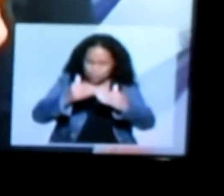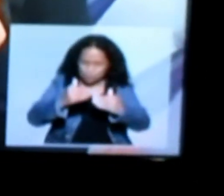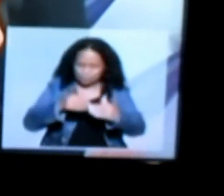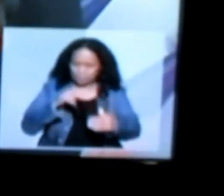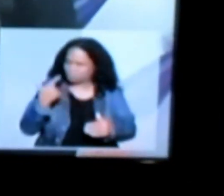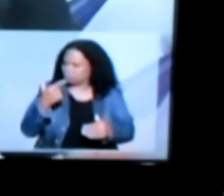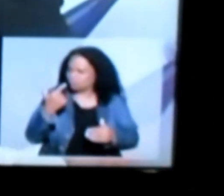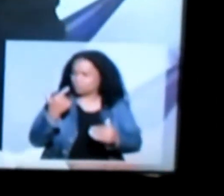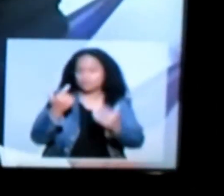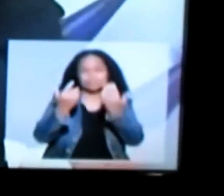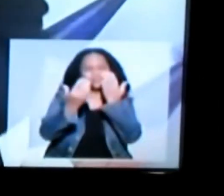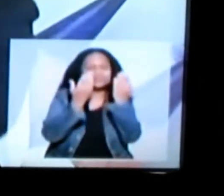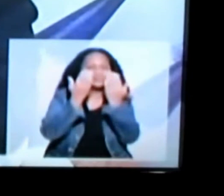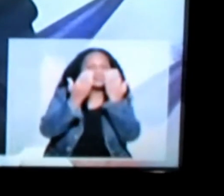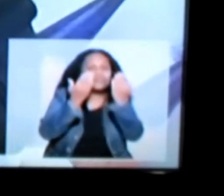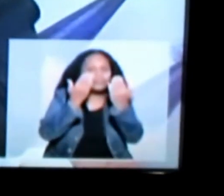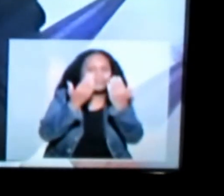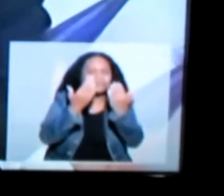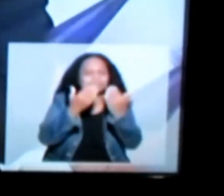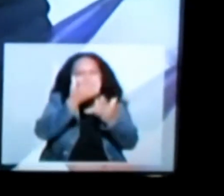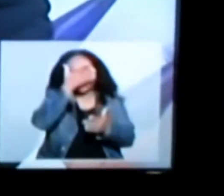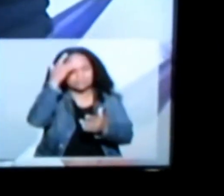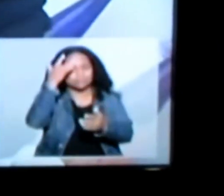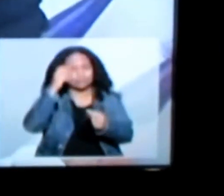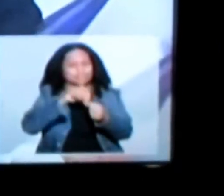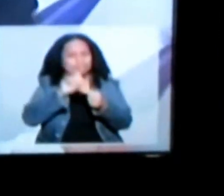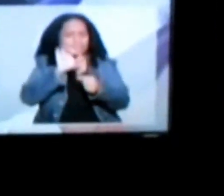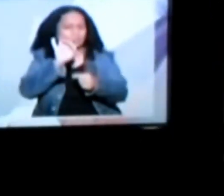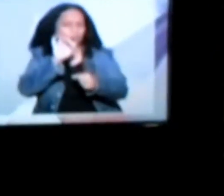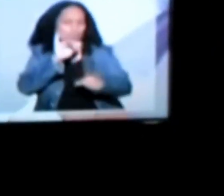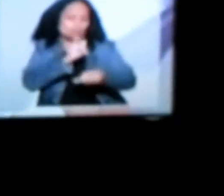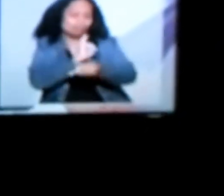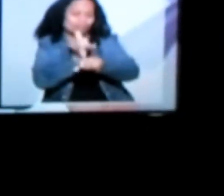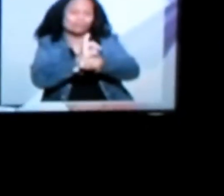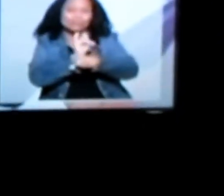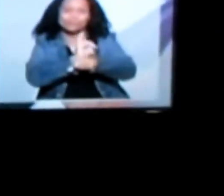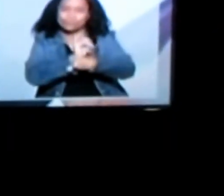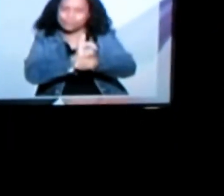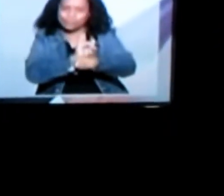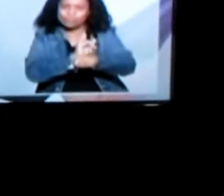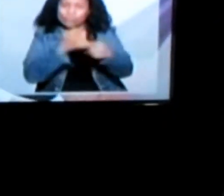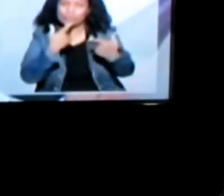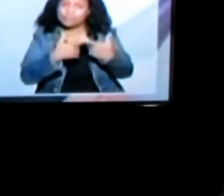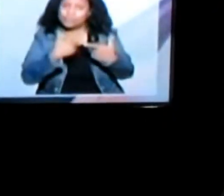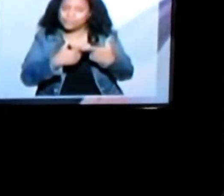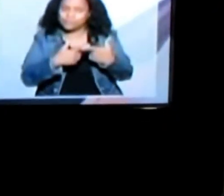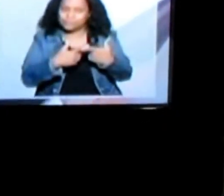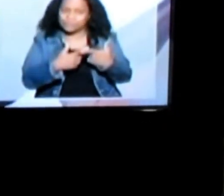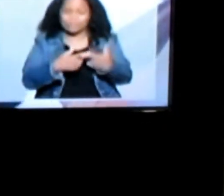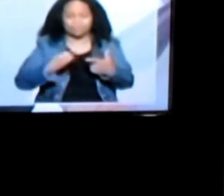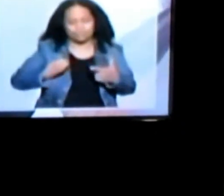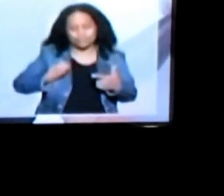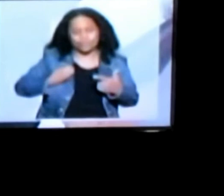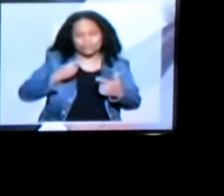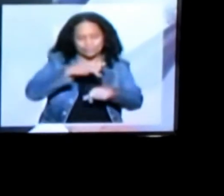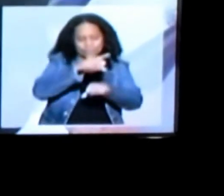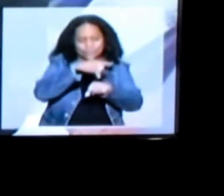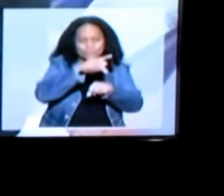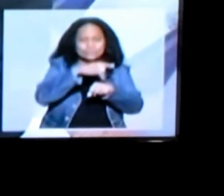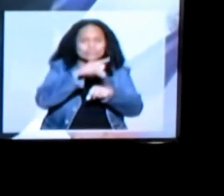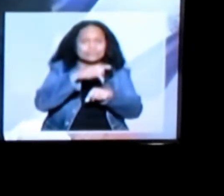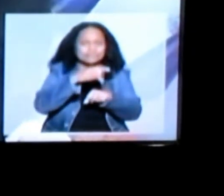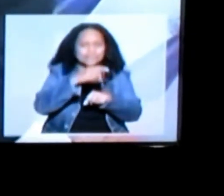gente não pode comparar a um youtuber, que geralmente tem milhões de seguidores e tal, porque infelizmente a gente não vive num